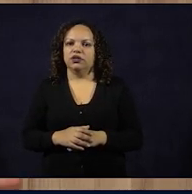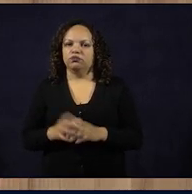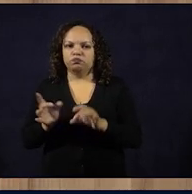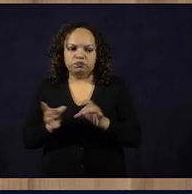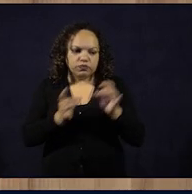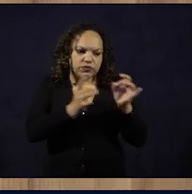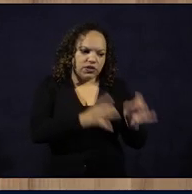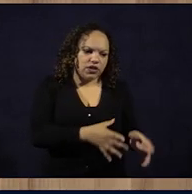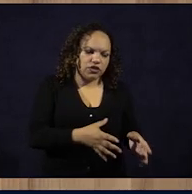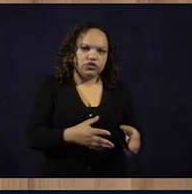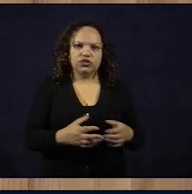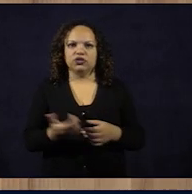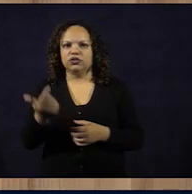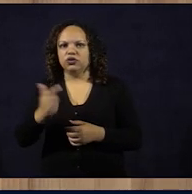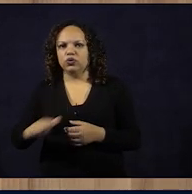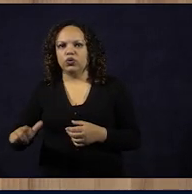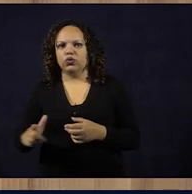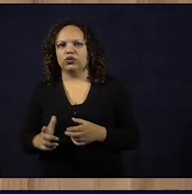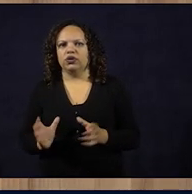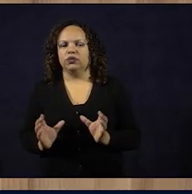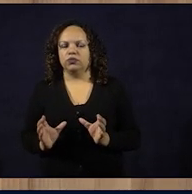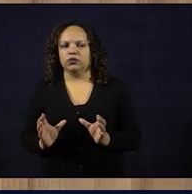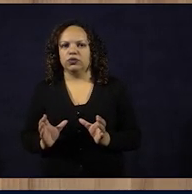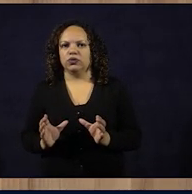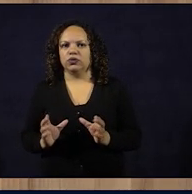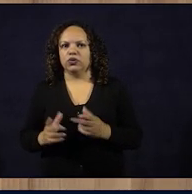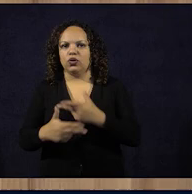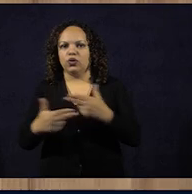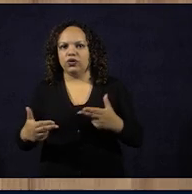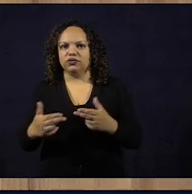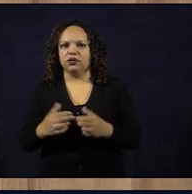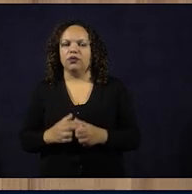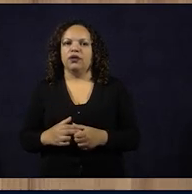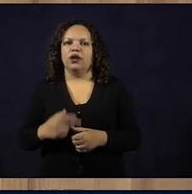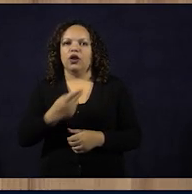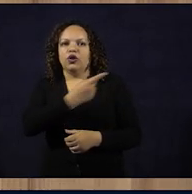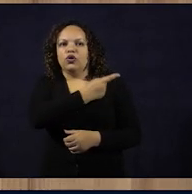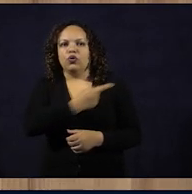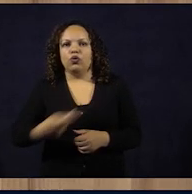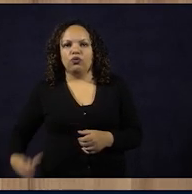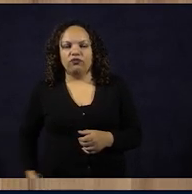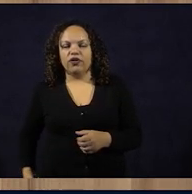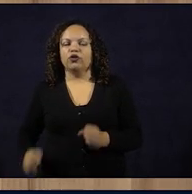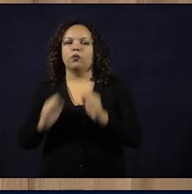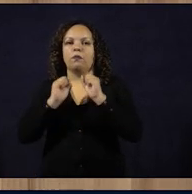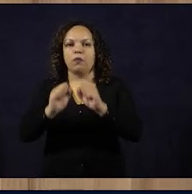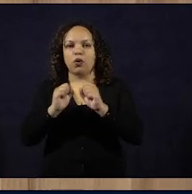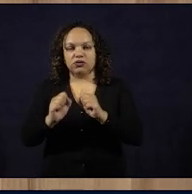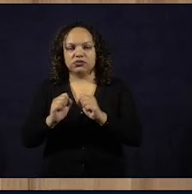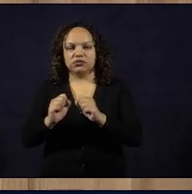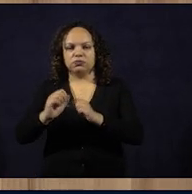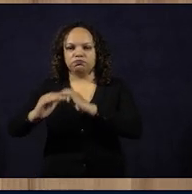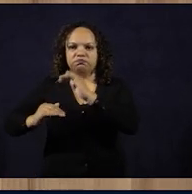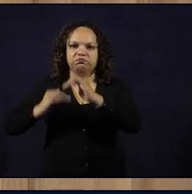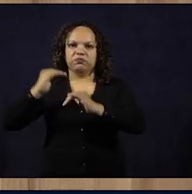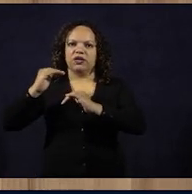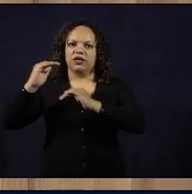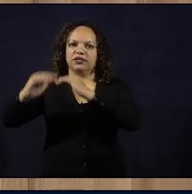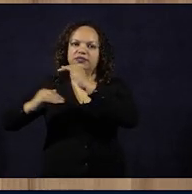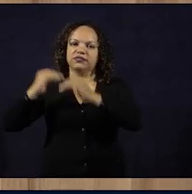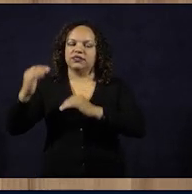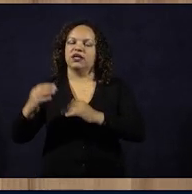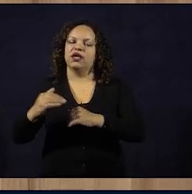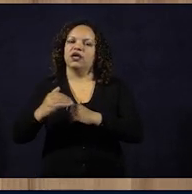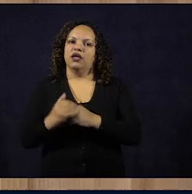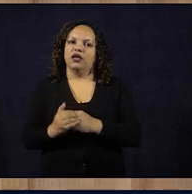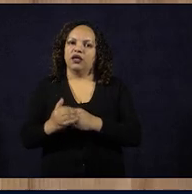notificações e outra pasta eu acredito que isso é o principal para que o governo vire esse vetor o vetor de chamar essas